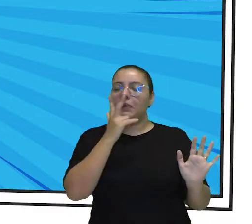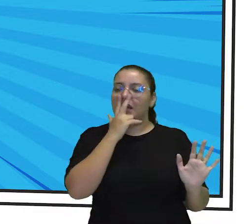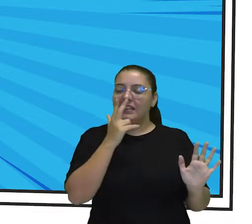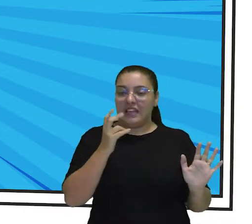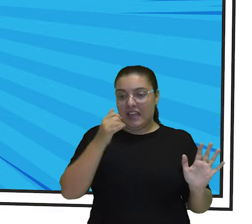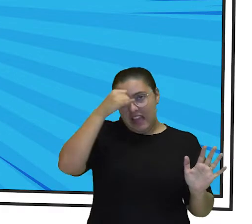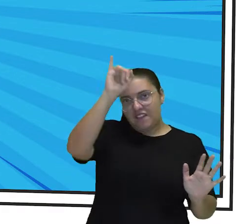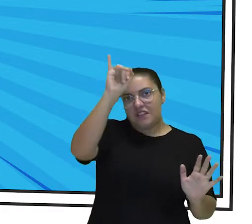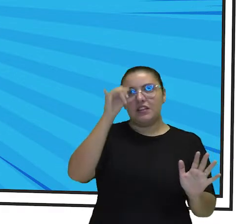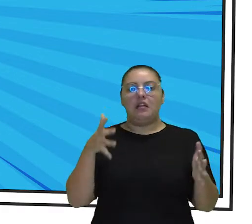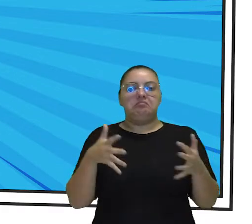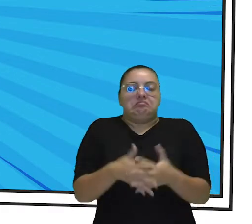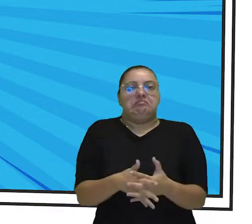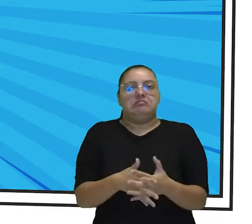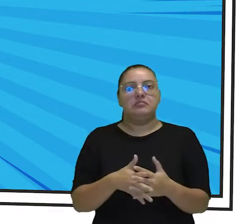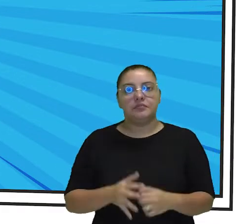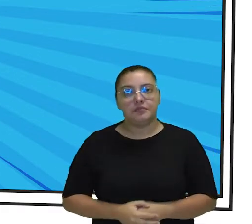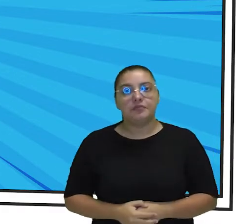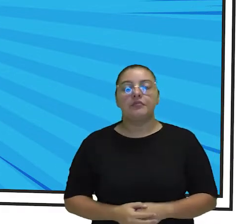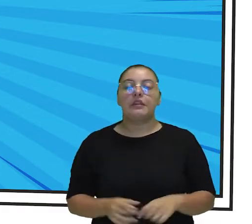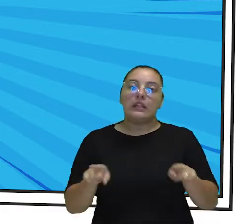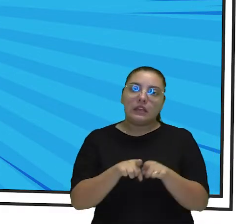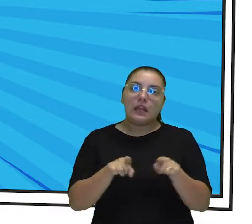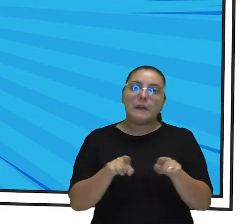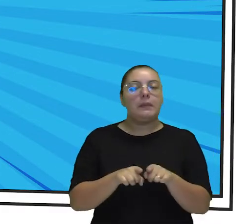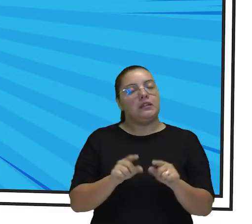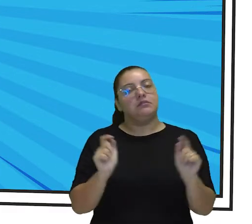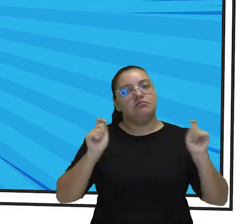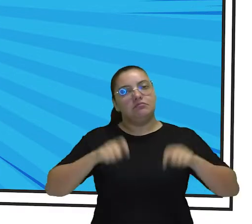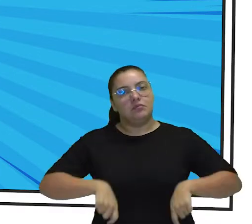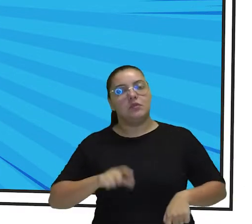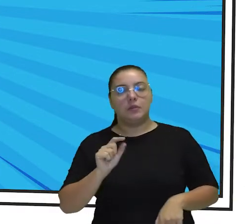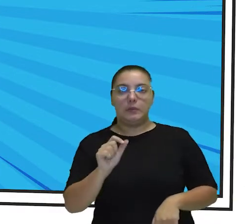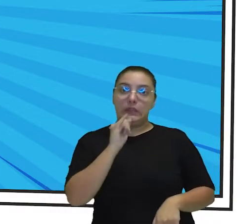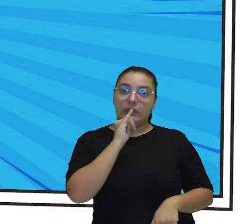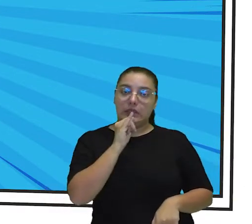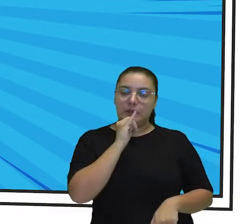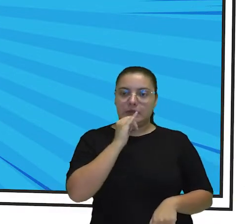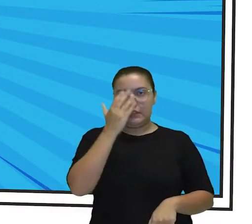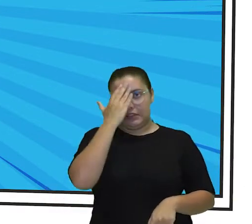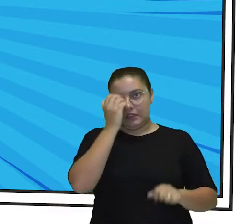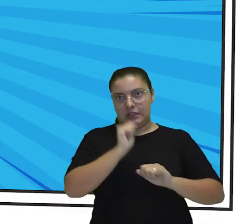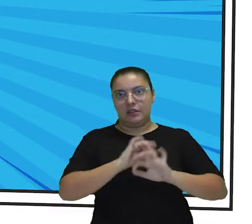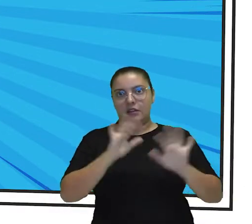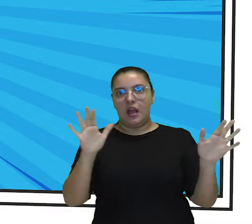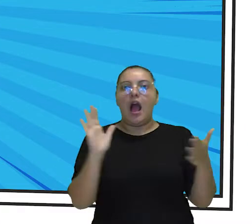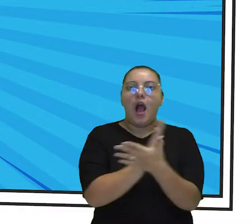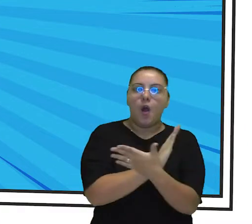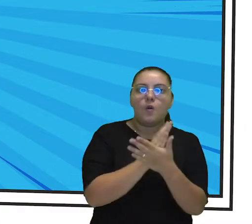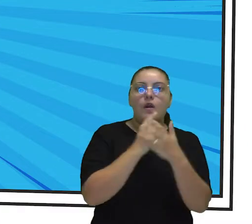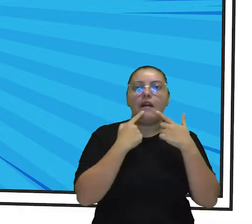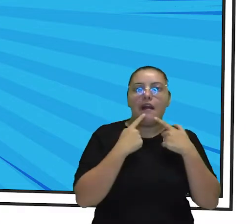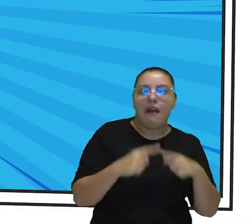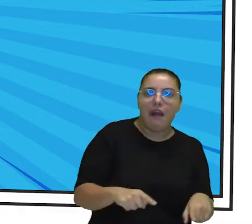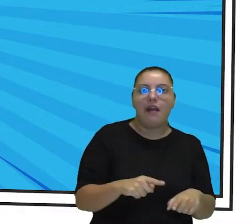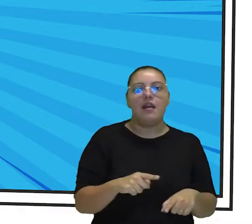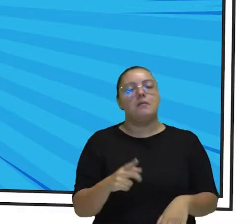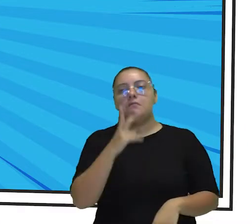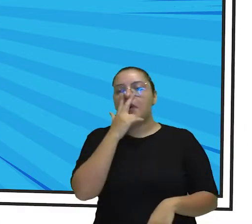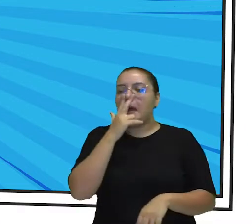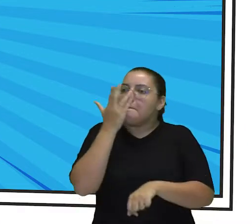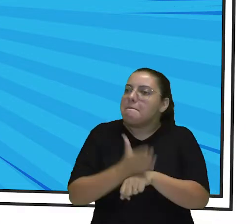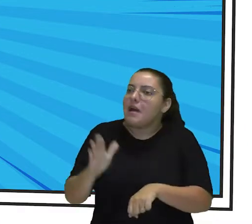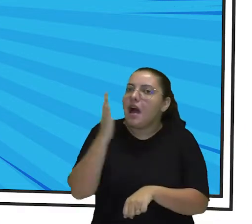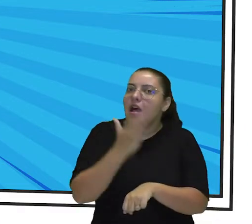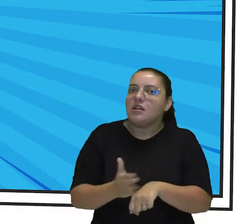em certas épocas. E você faz isso muito bem. Entenda que algumas pessoas reclamam disso, reclamam de praticar